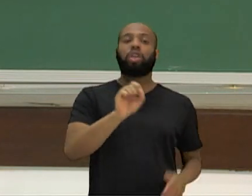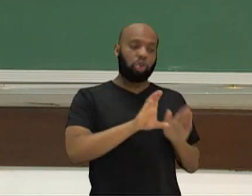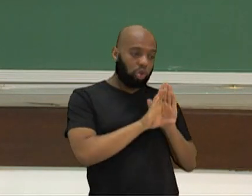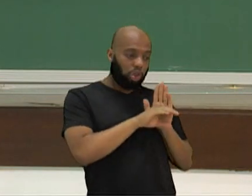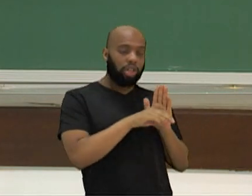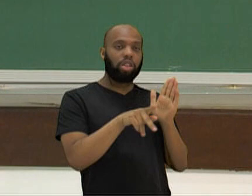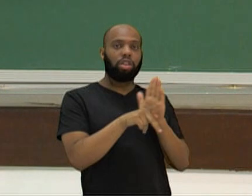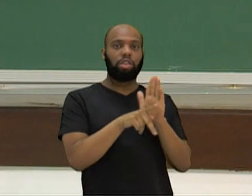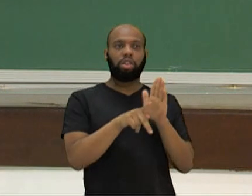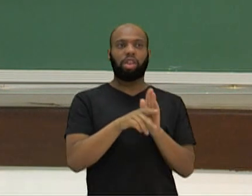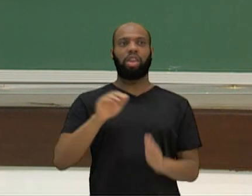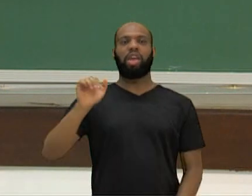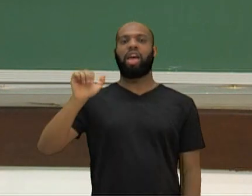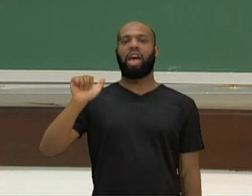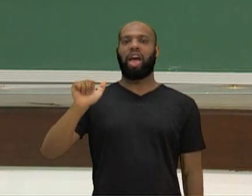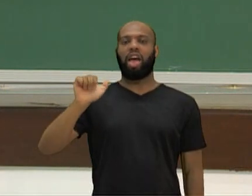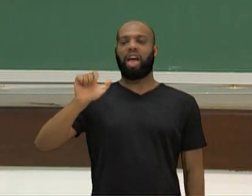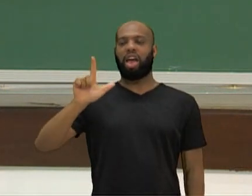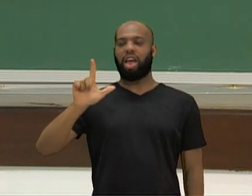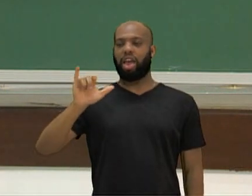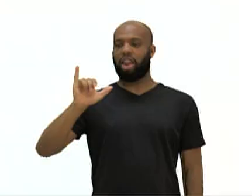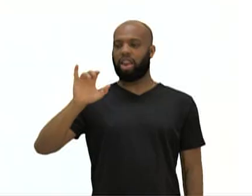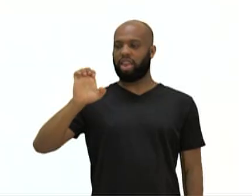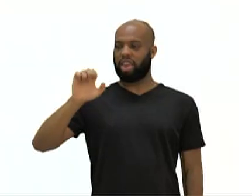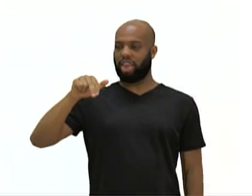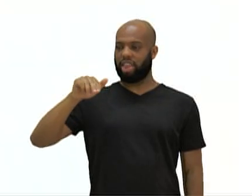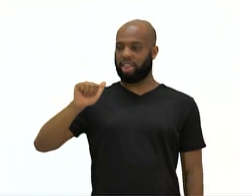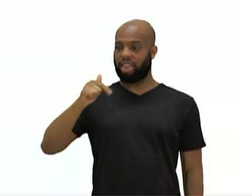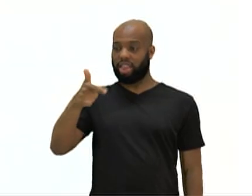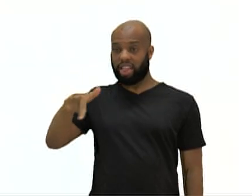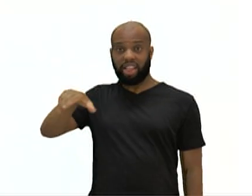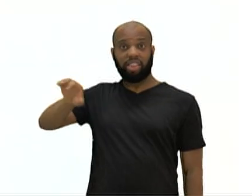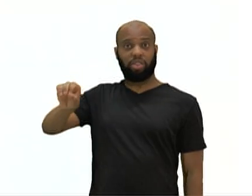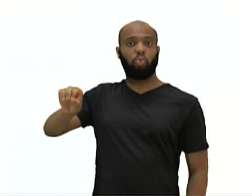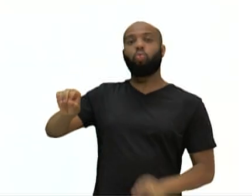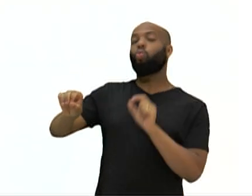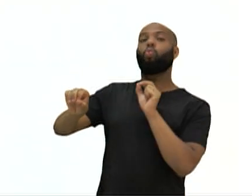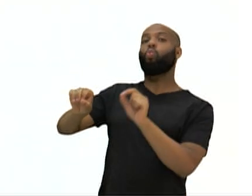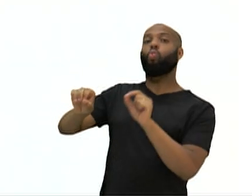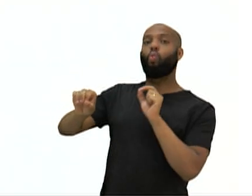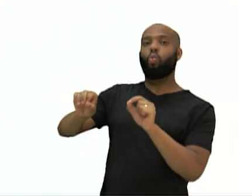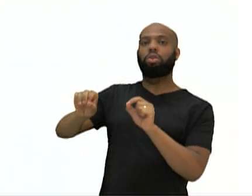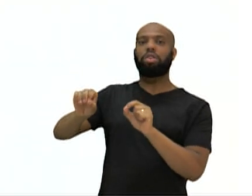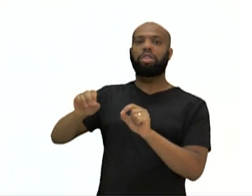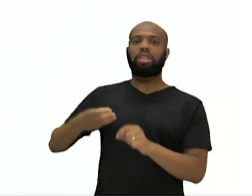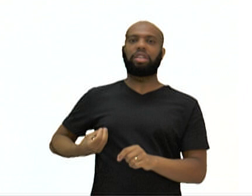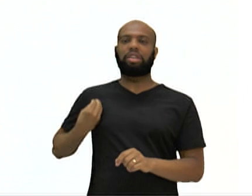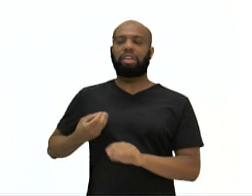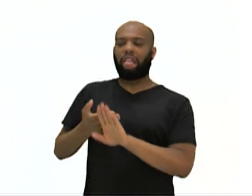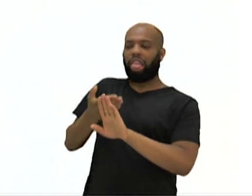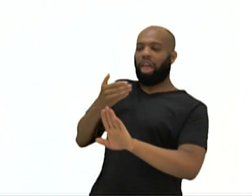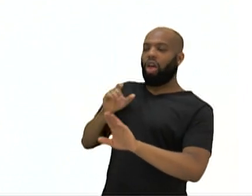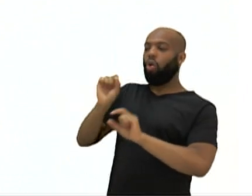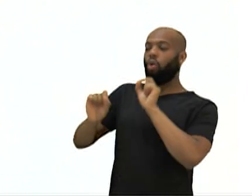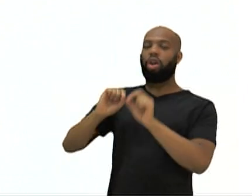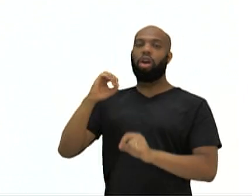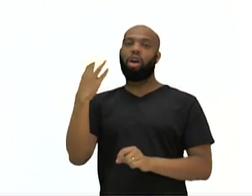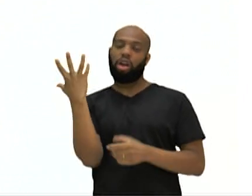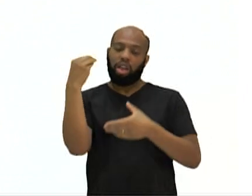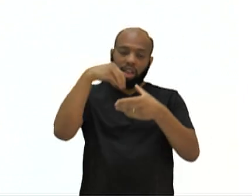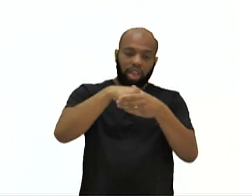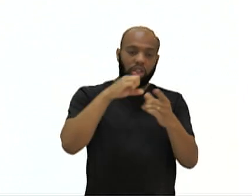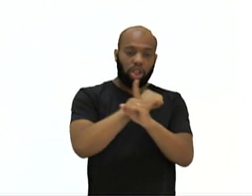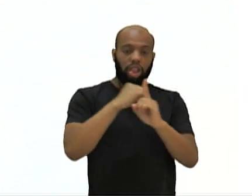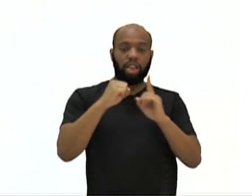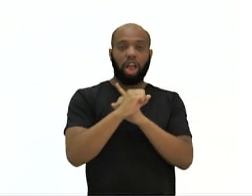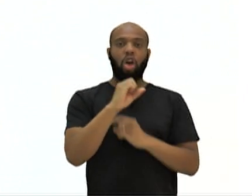de alienação. Aqui, só para a gente introduzir, alienação é estar alheio aos acontecimentos sociais ou achar que